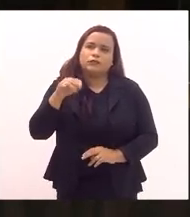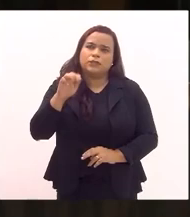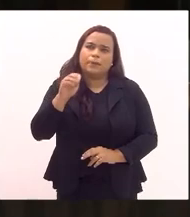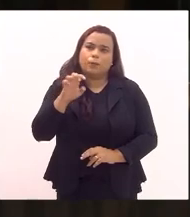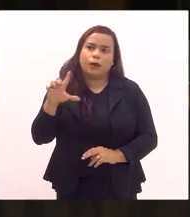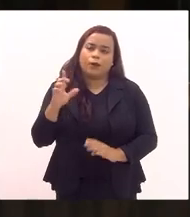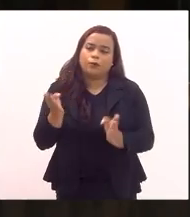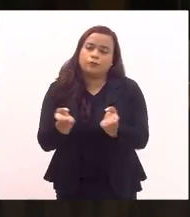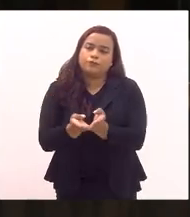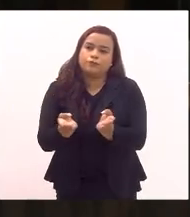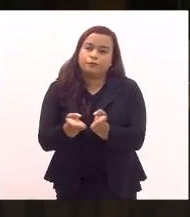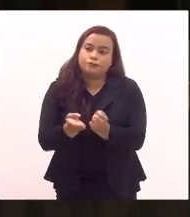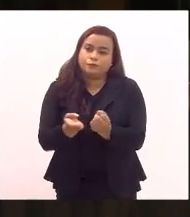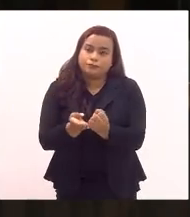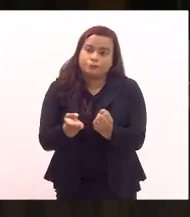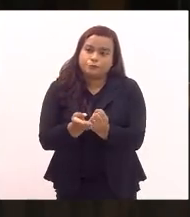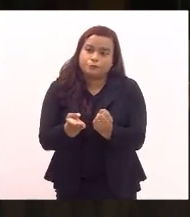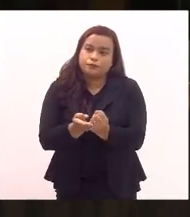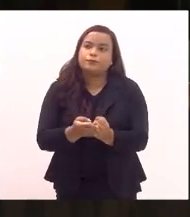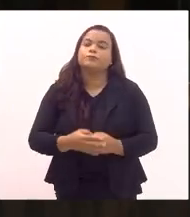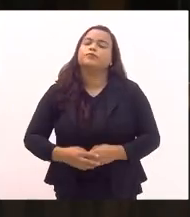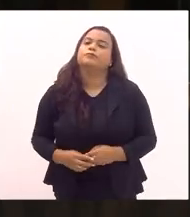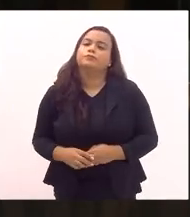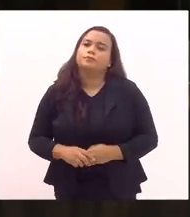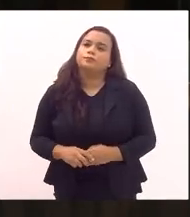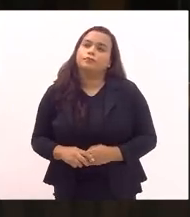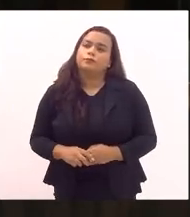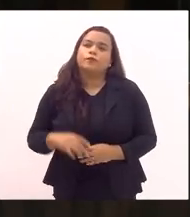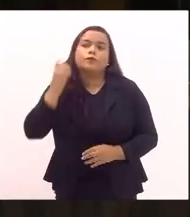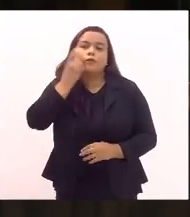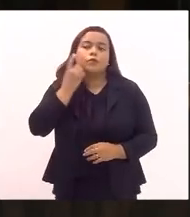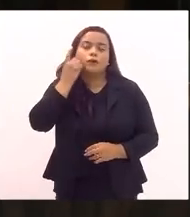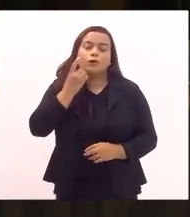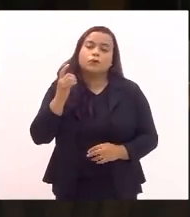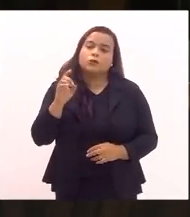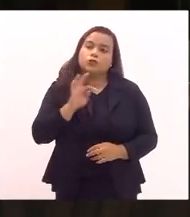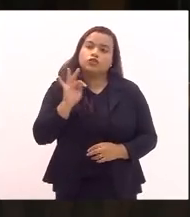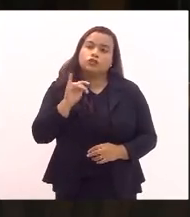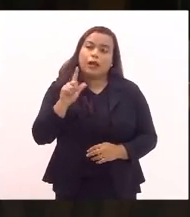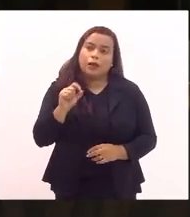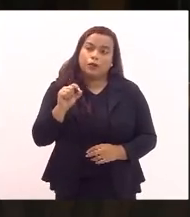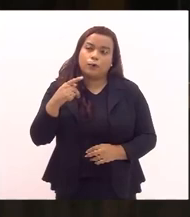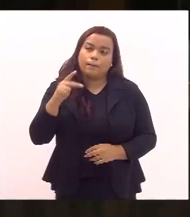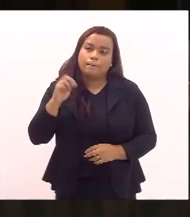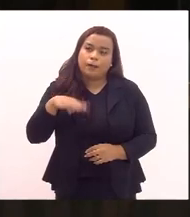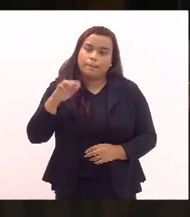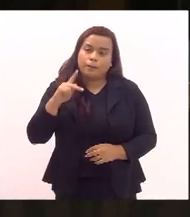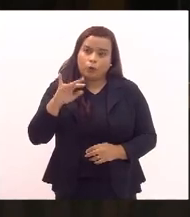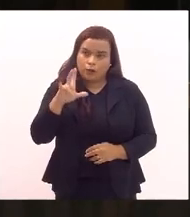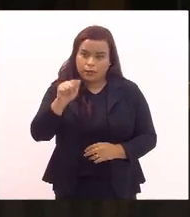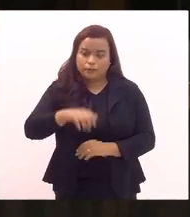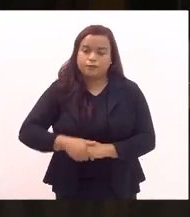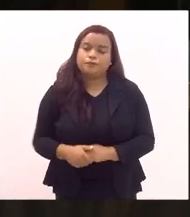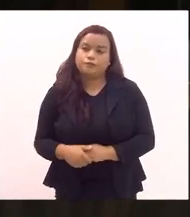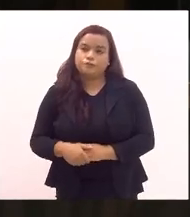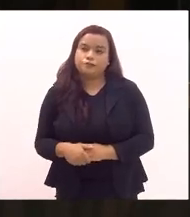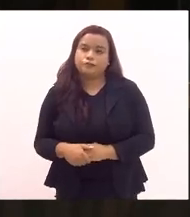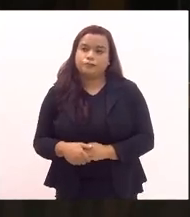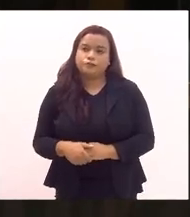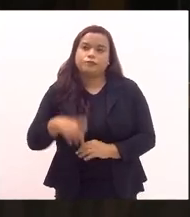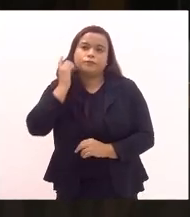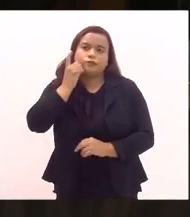Malafaia Deputado Samuel Malafaia Deputado Thiago Pampulha Deputado Thiago Pampulha